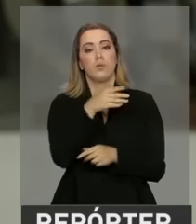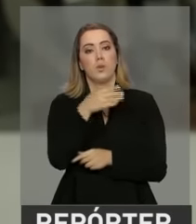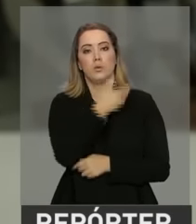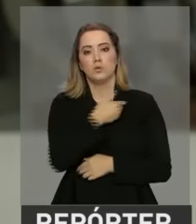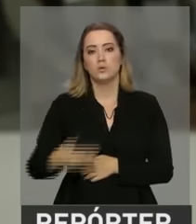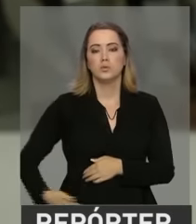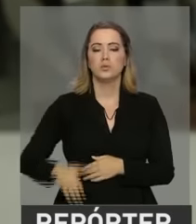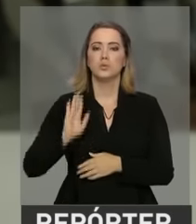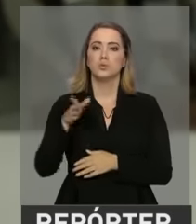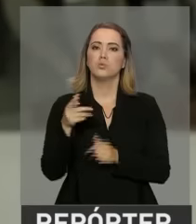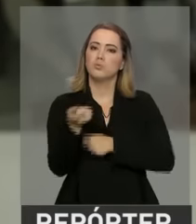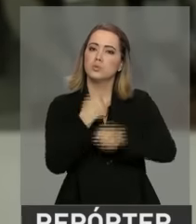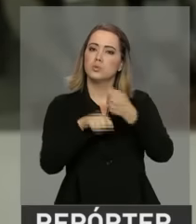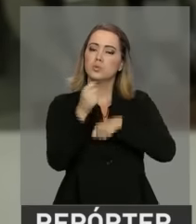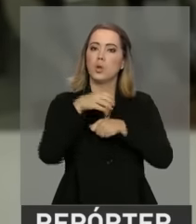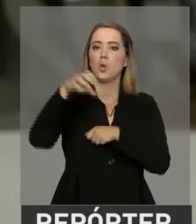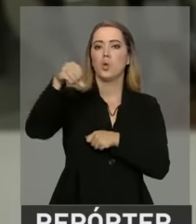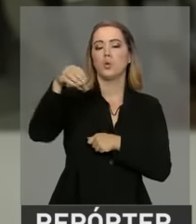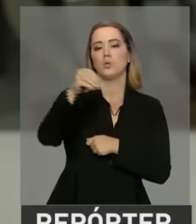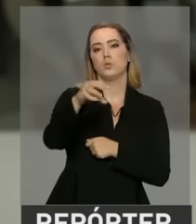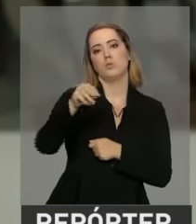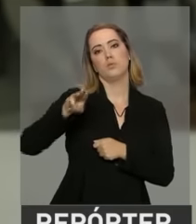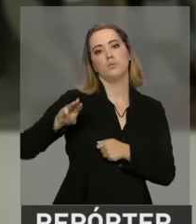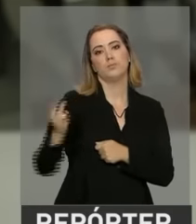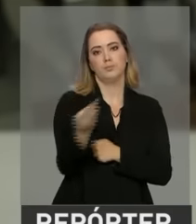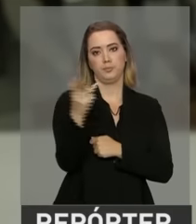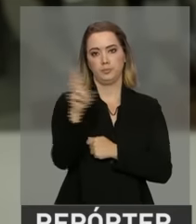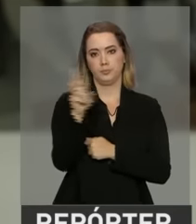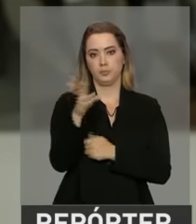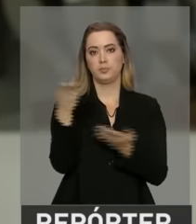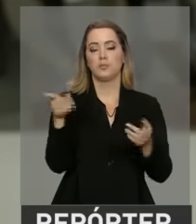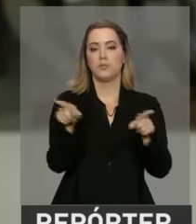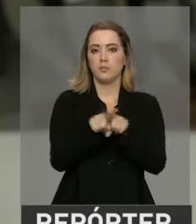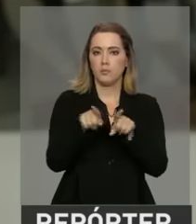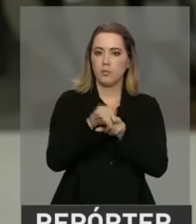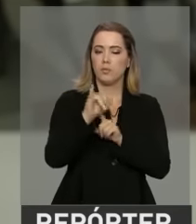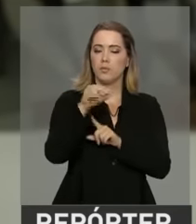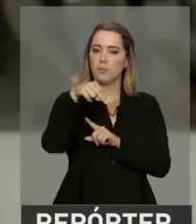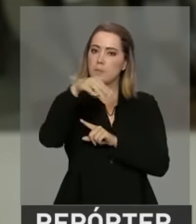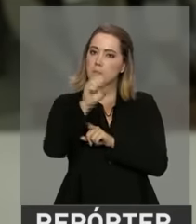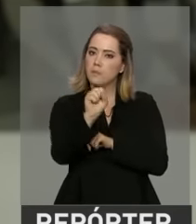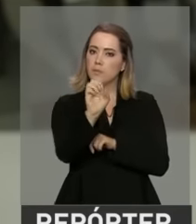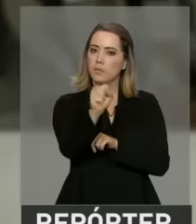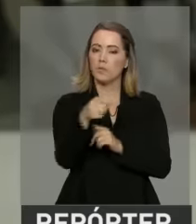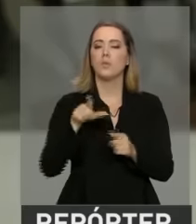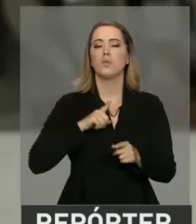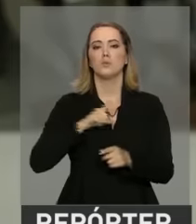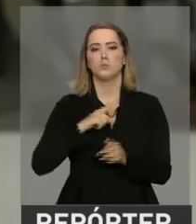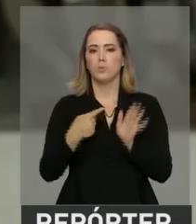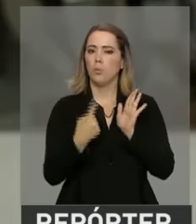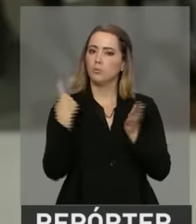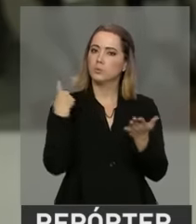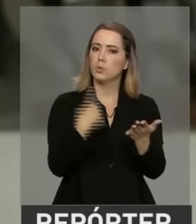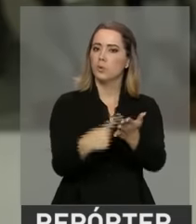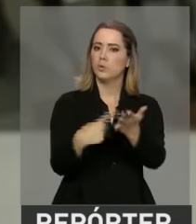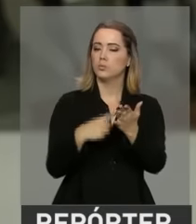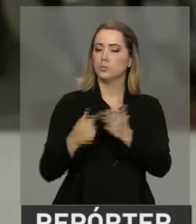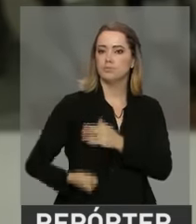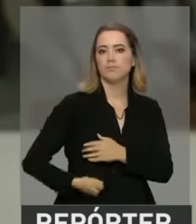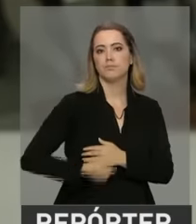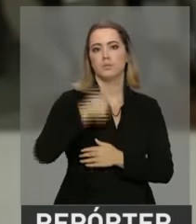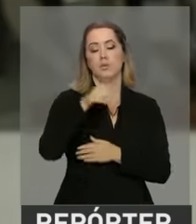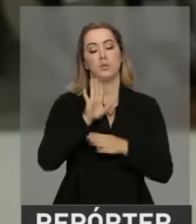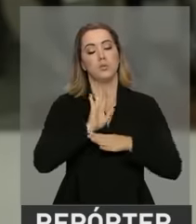cerca de r900 milhões deais Além disso o INSS também se comprometeu a aprimorar a concessão de